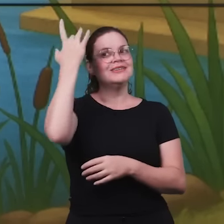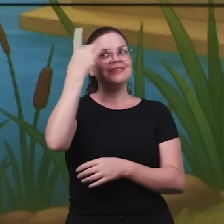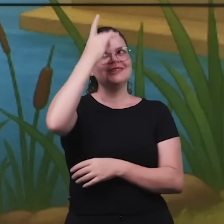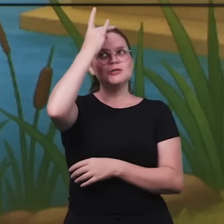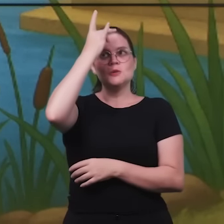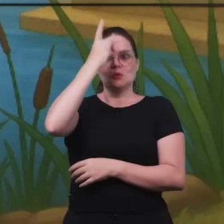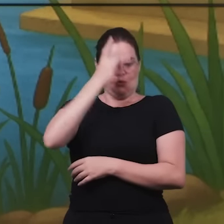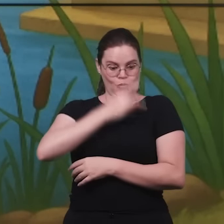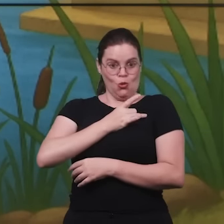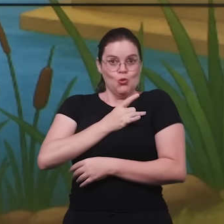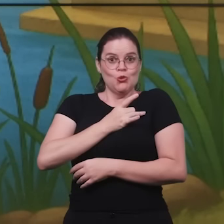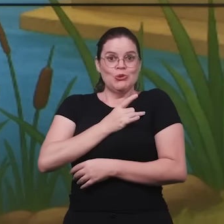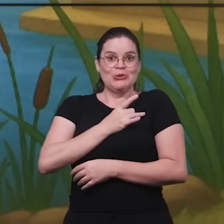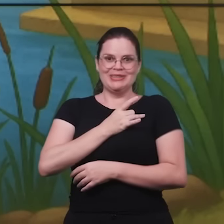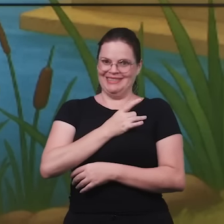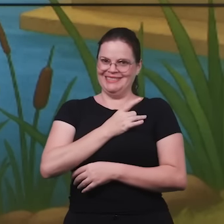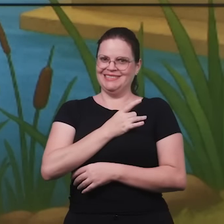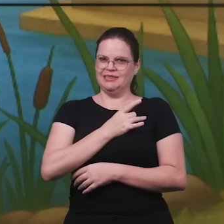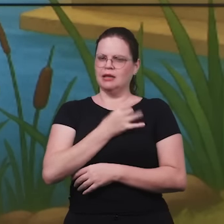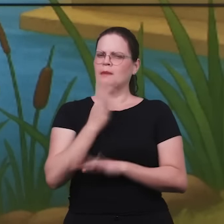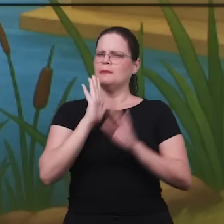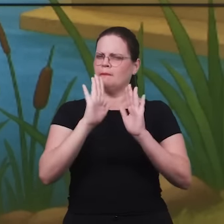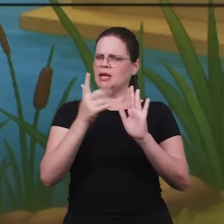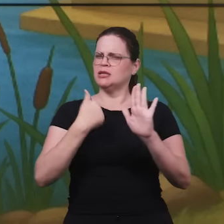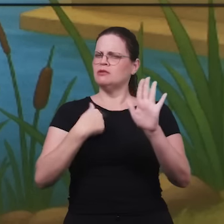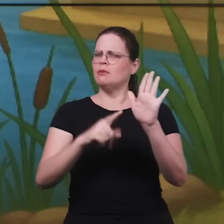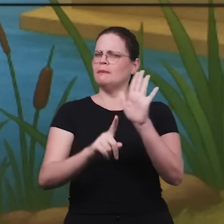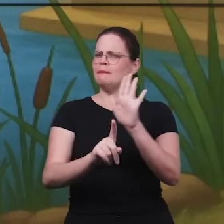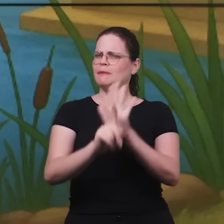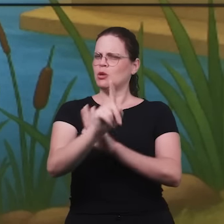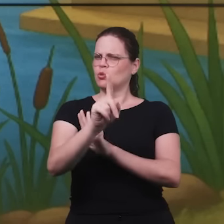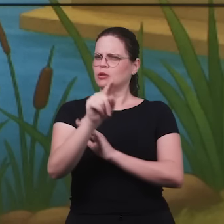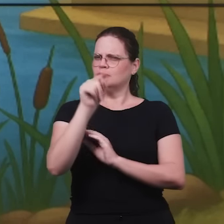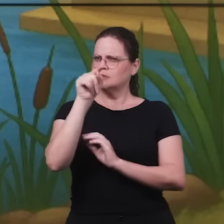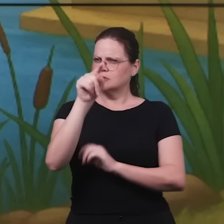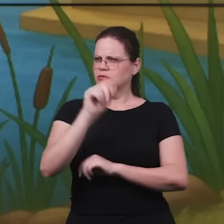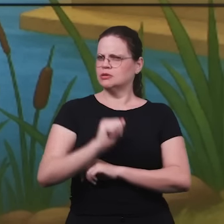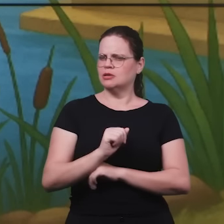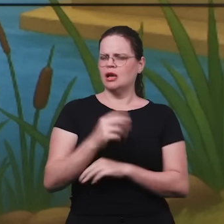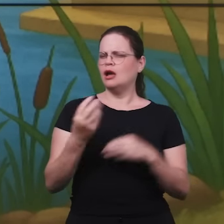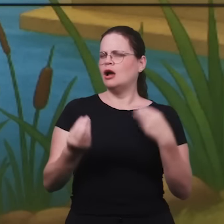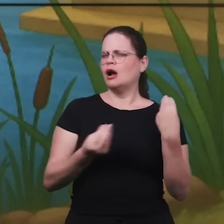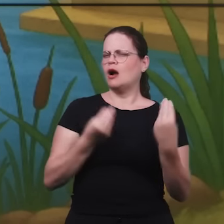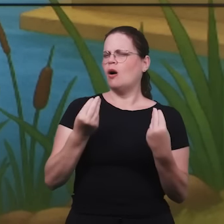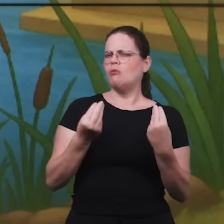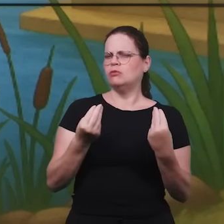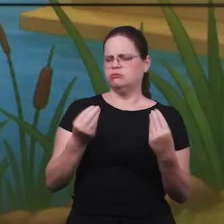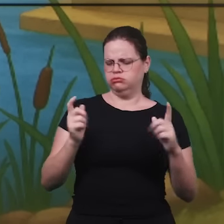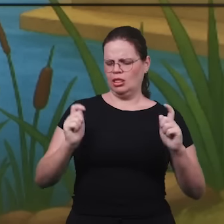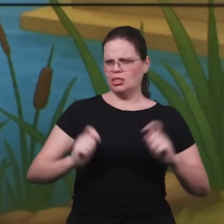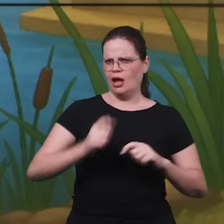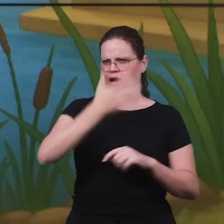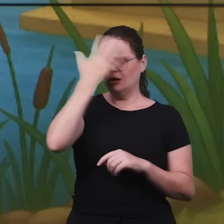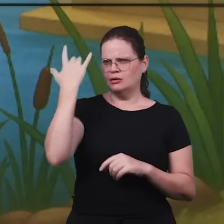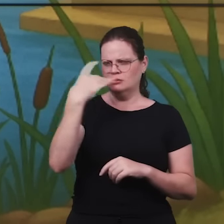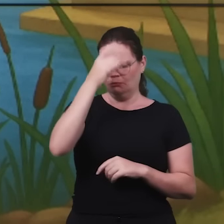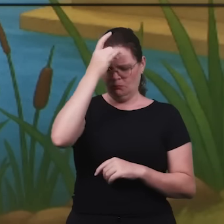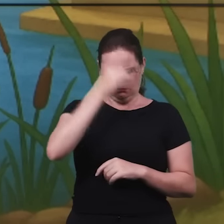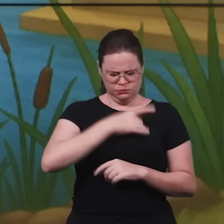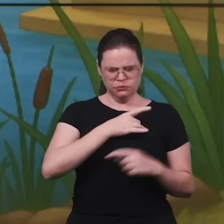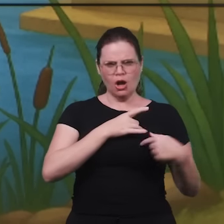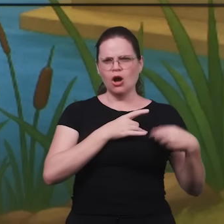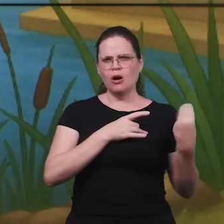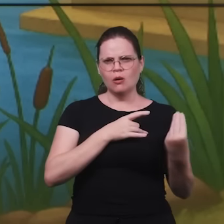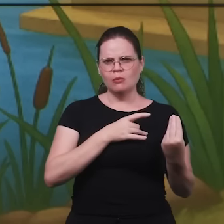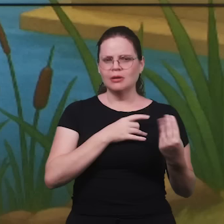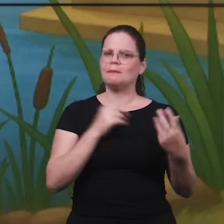sobre mim. E eu vou fazer uma pergunta. Para termos o Espírito Santo em nós, precisamos andar na presença do Senhor,